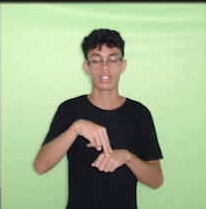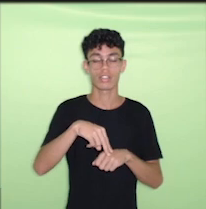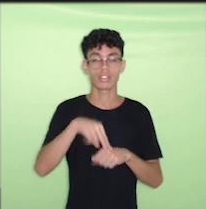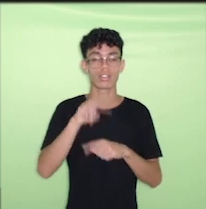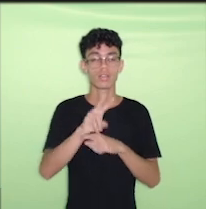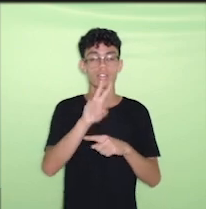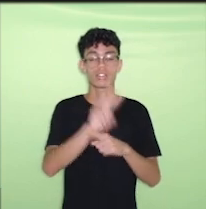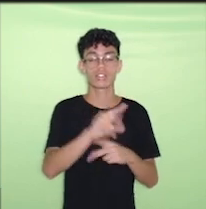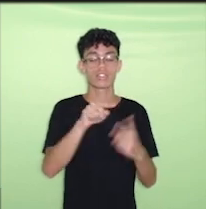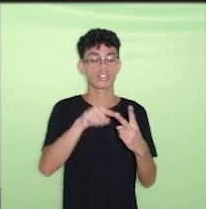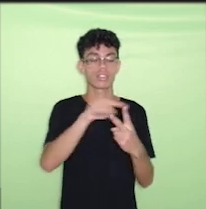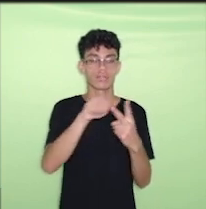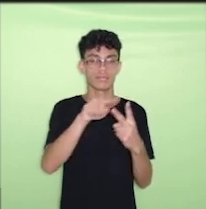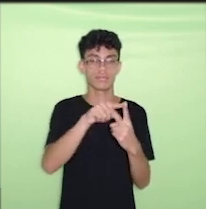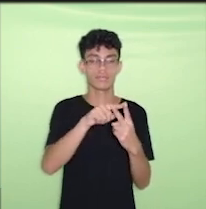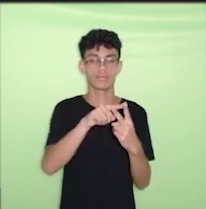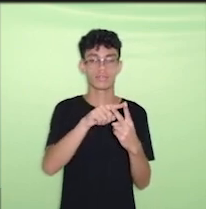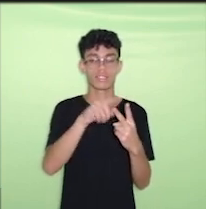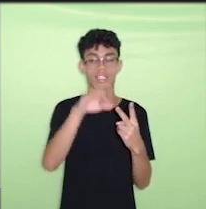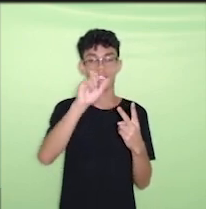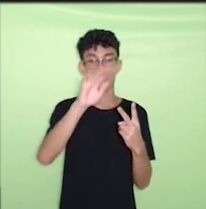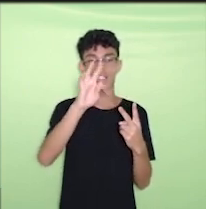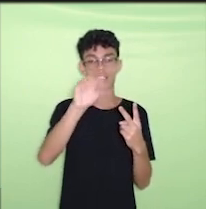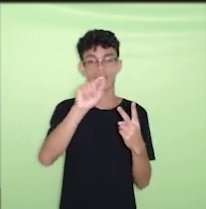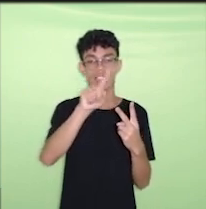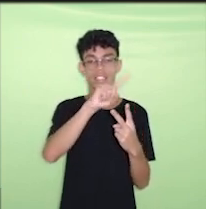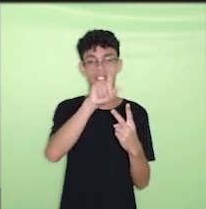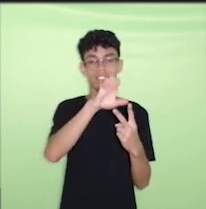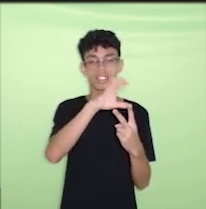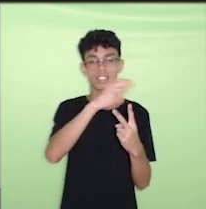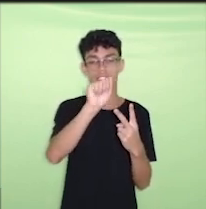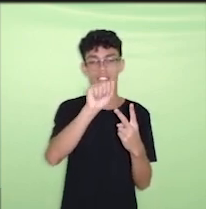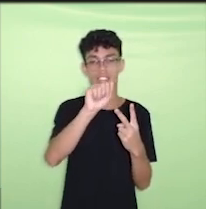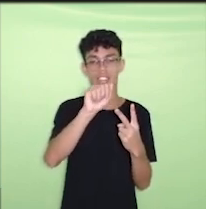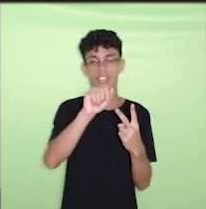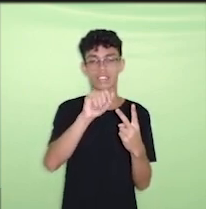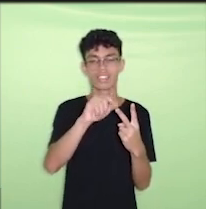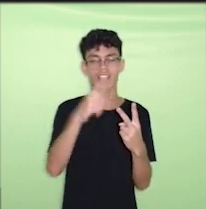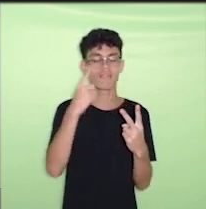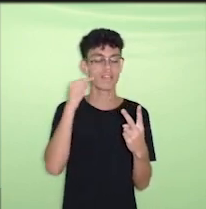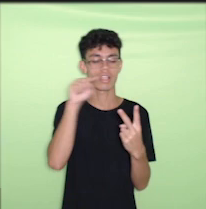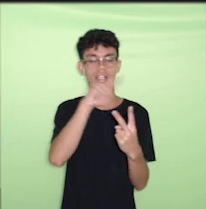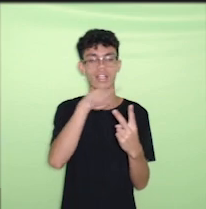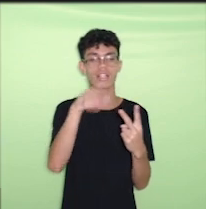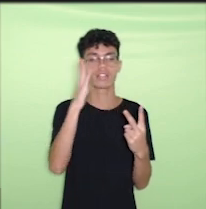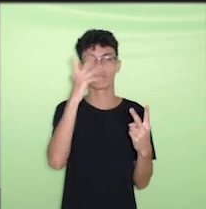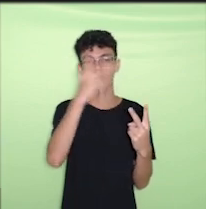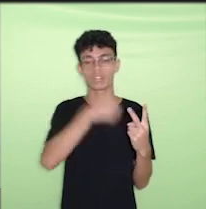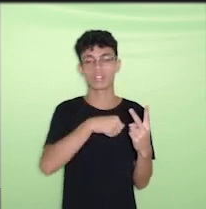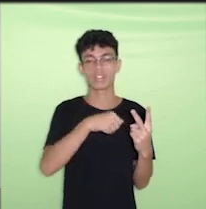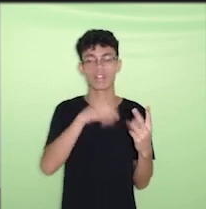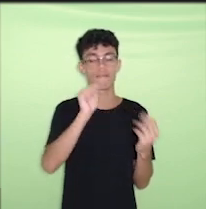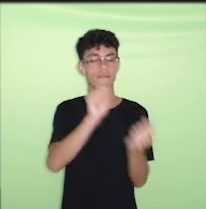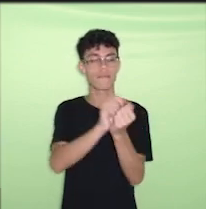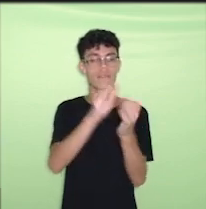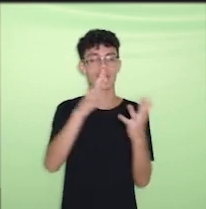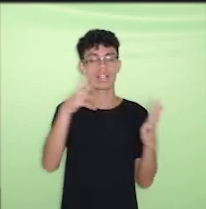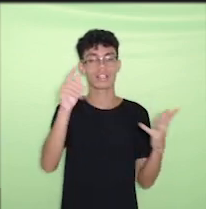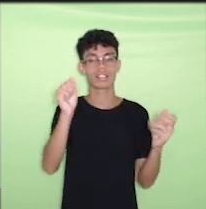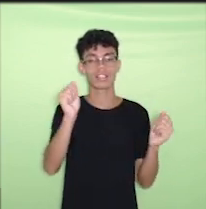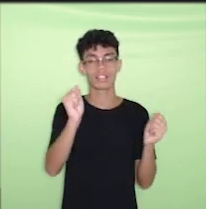das pequenas coisas. Chamam-se Eta e Zeta. Vê como são bonitas,